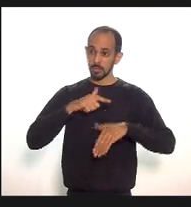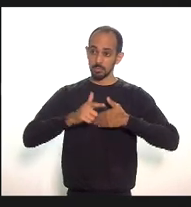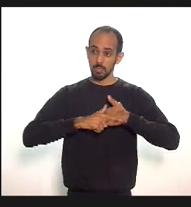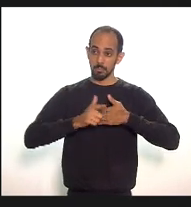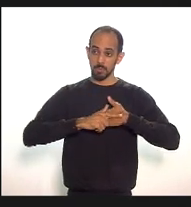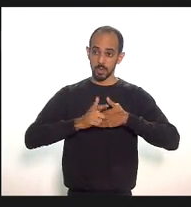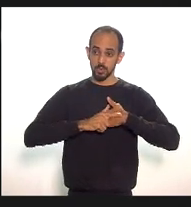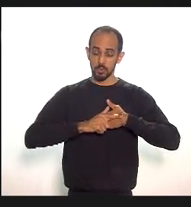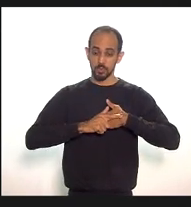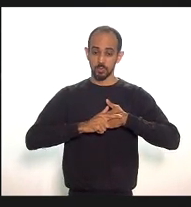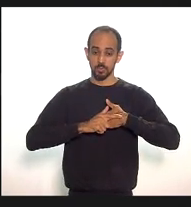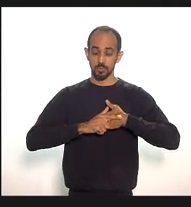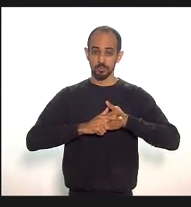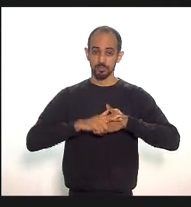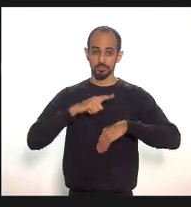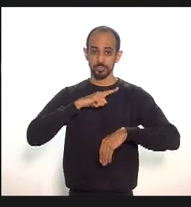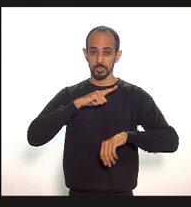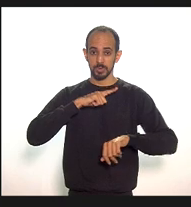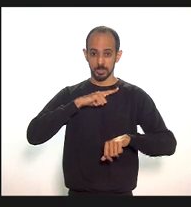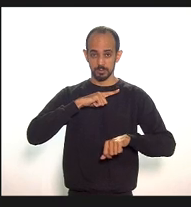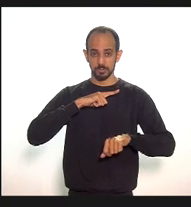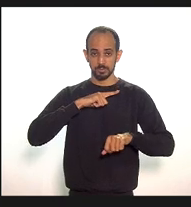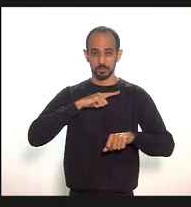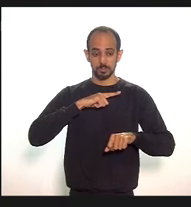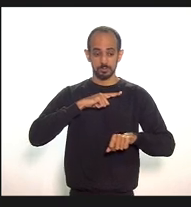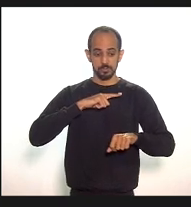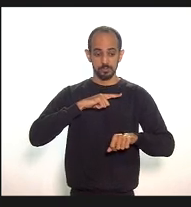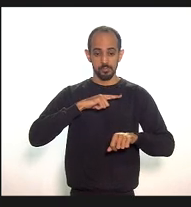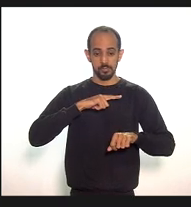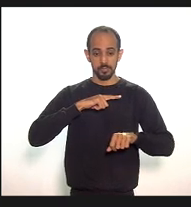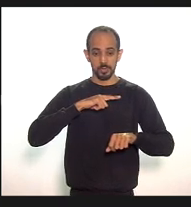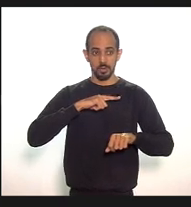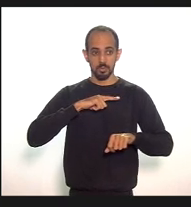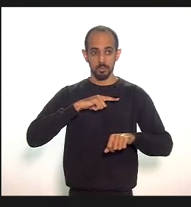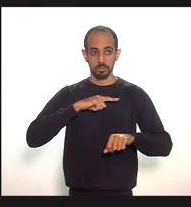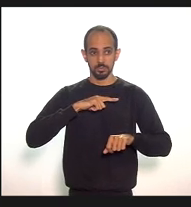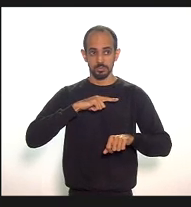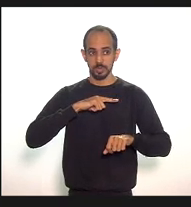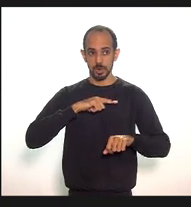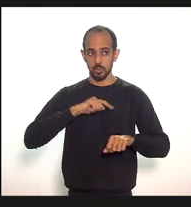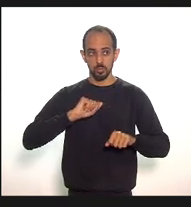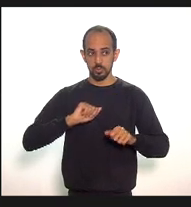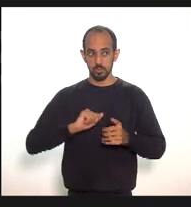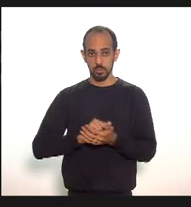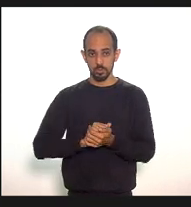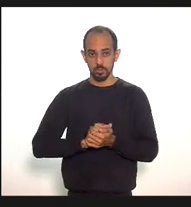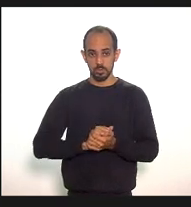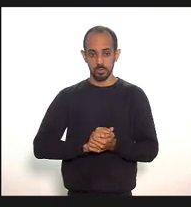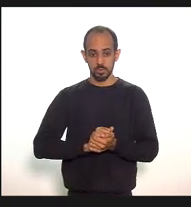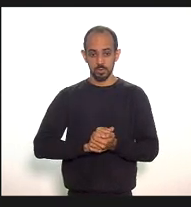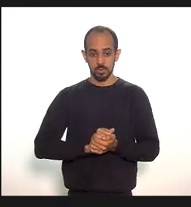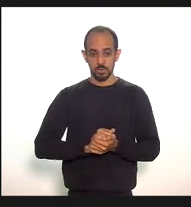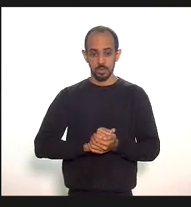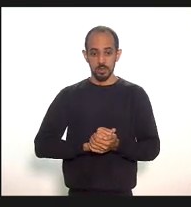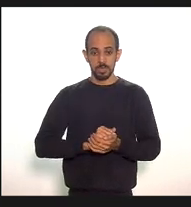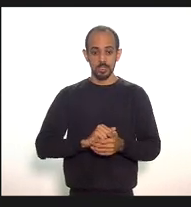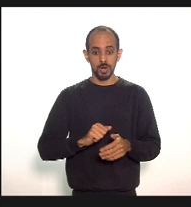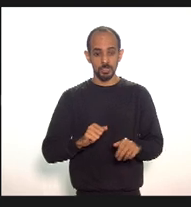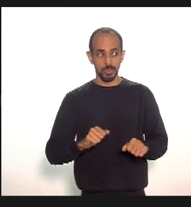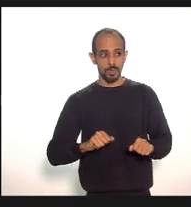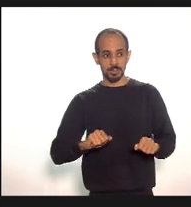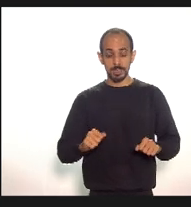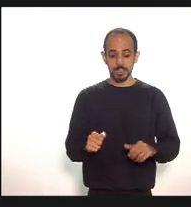né perante os outros estados perante o Brasil a nossa